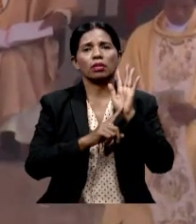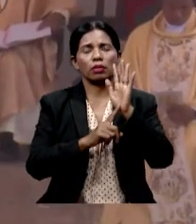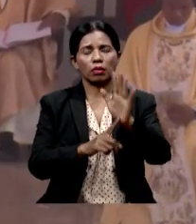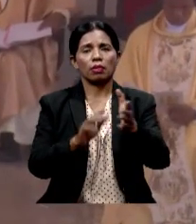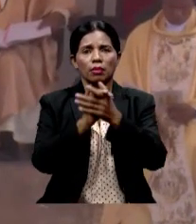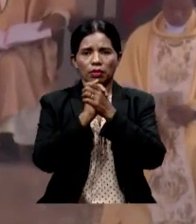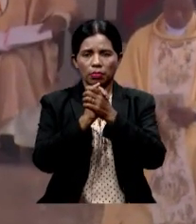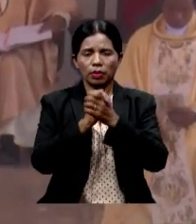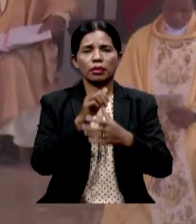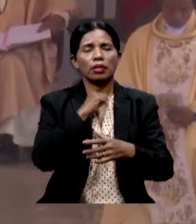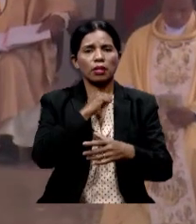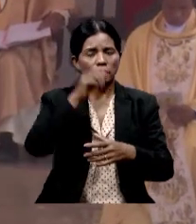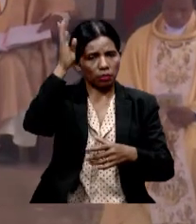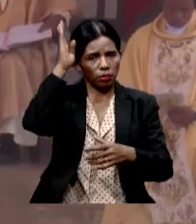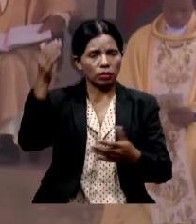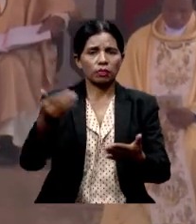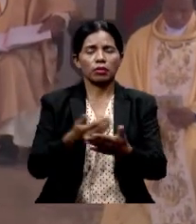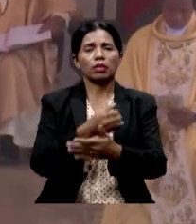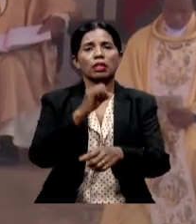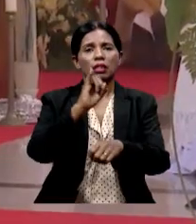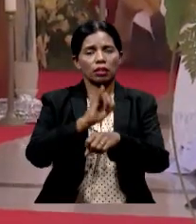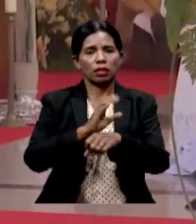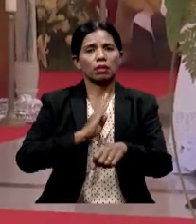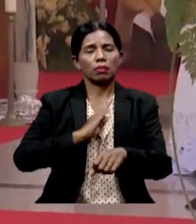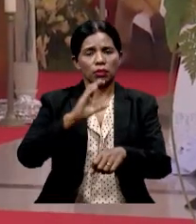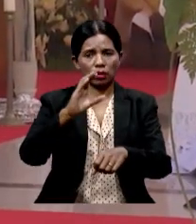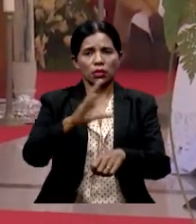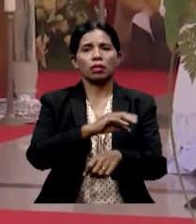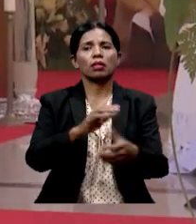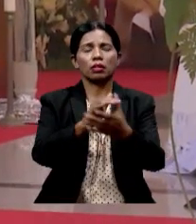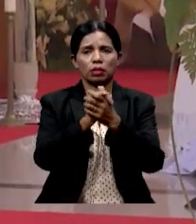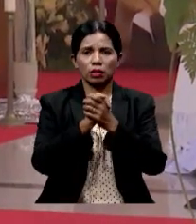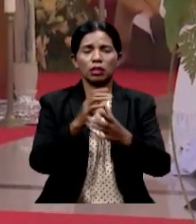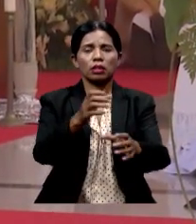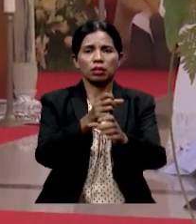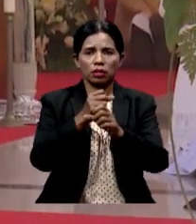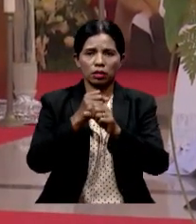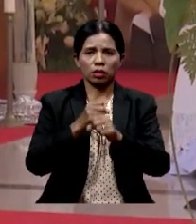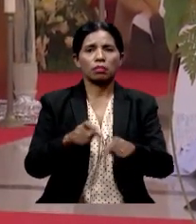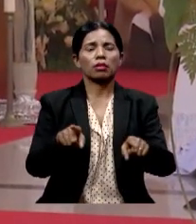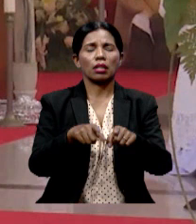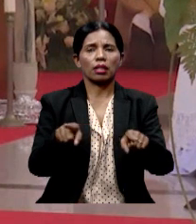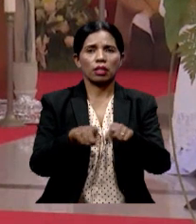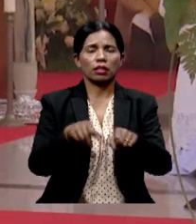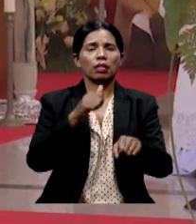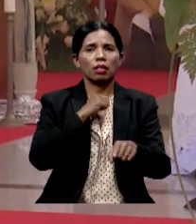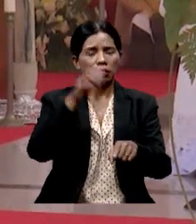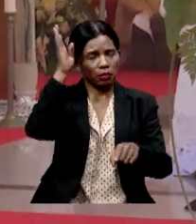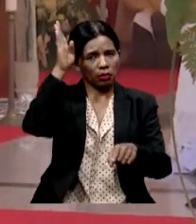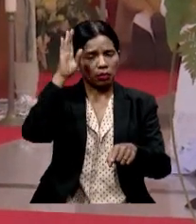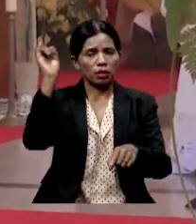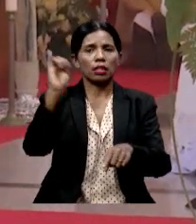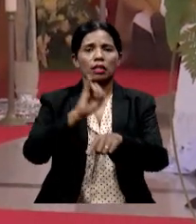para Bispo Fong Diocese Bocou, Dom Leandro Maria Alves, na décima ordenação episcopal e a Igreja Catedral Bocou, sexta